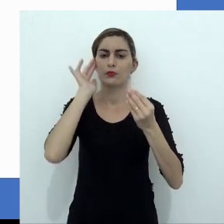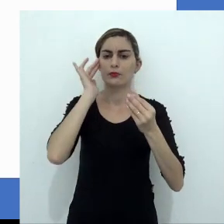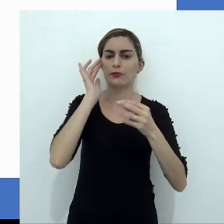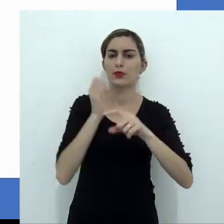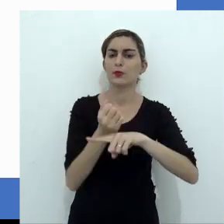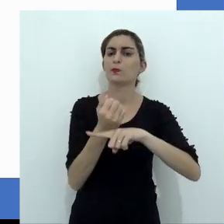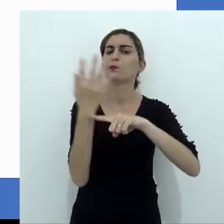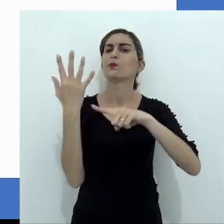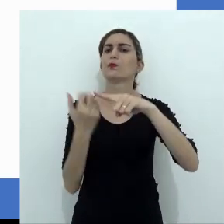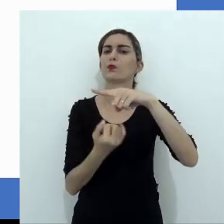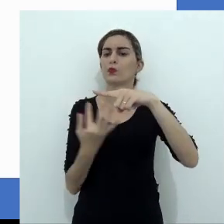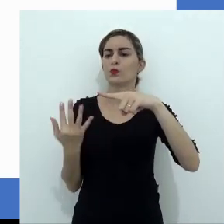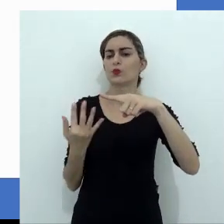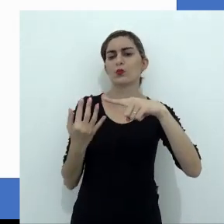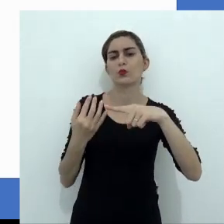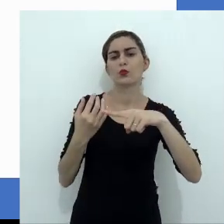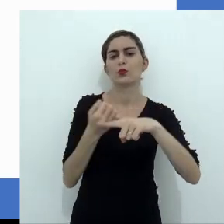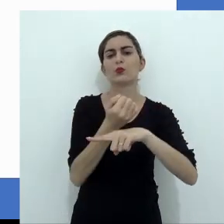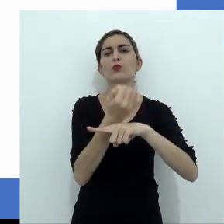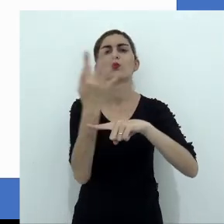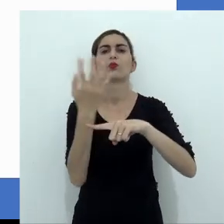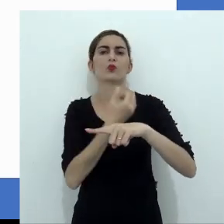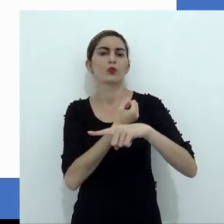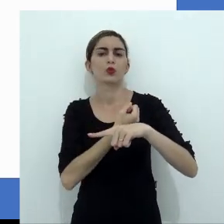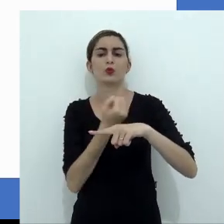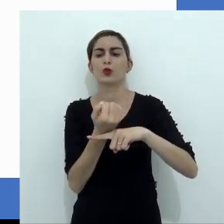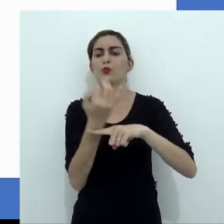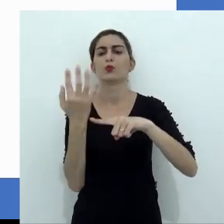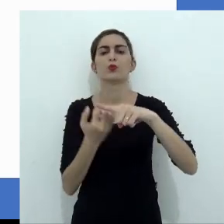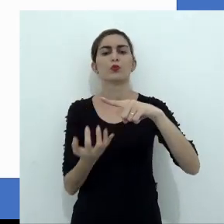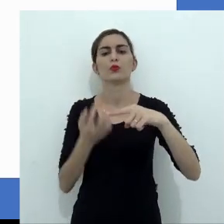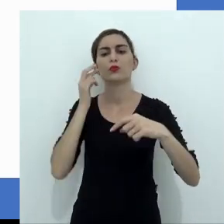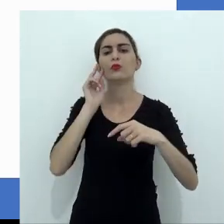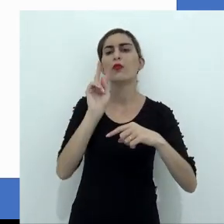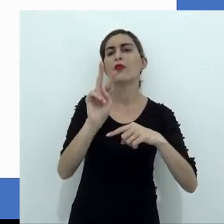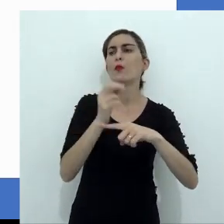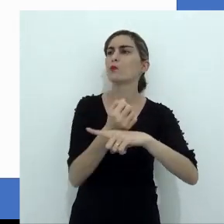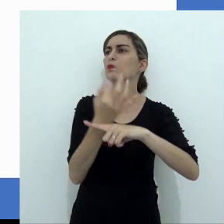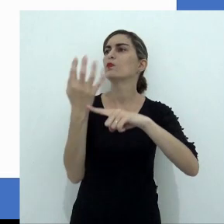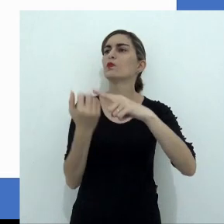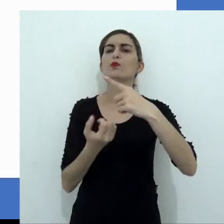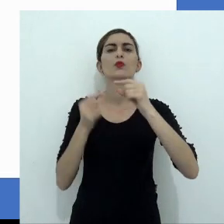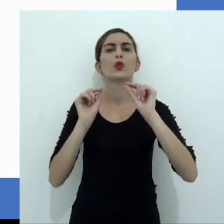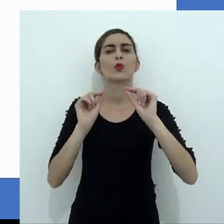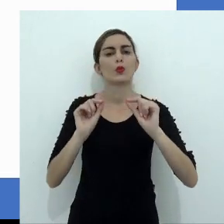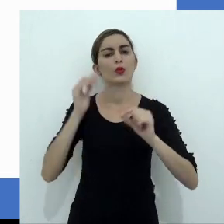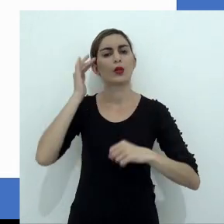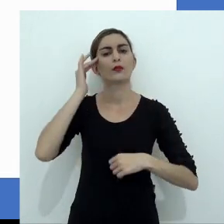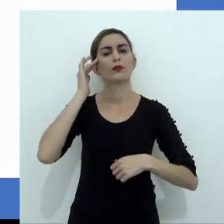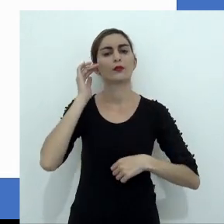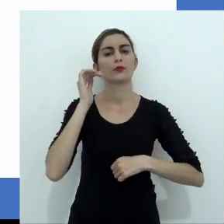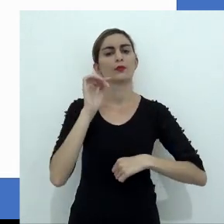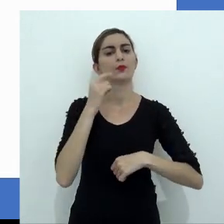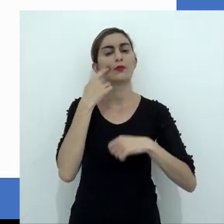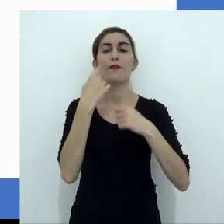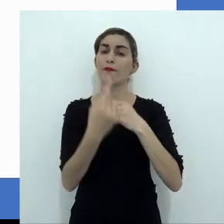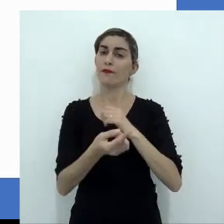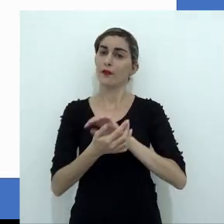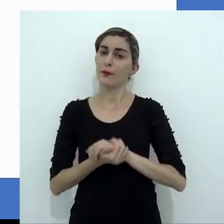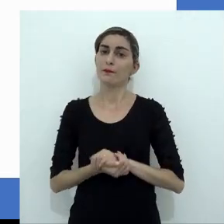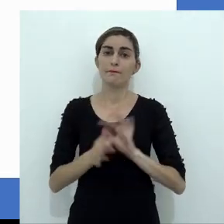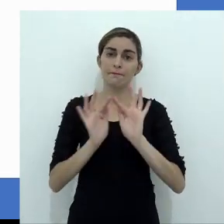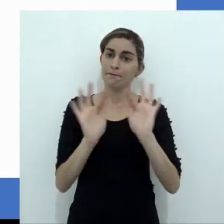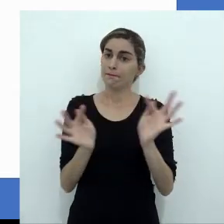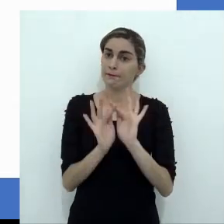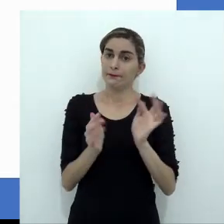entender fração? Professor, como eu devo compreender fração? Quando eu olho para uma fração, o que é que eu devo entender nela? Bom, pessoal, é